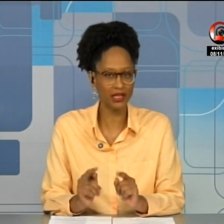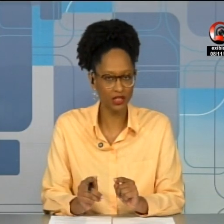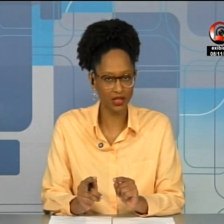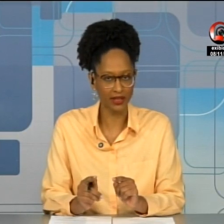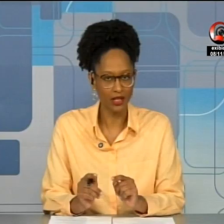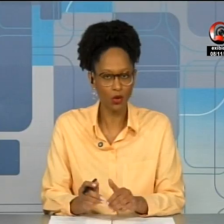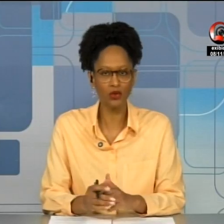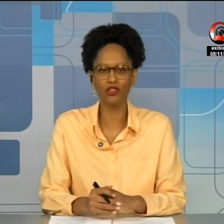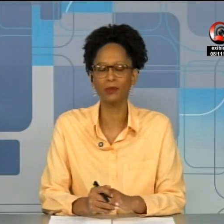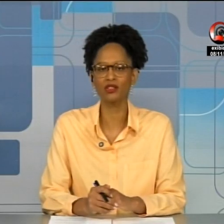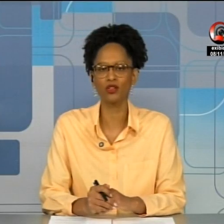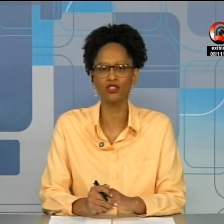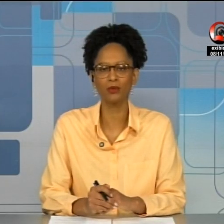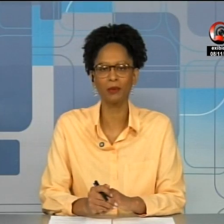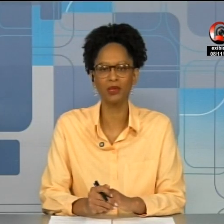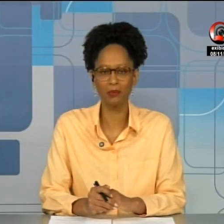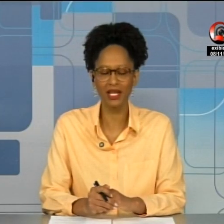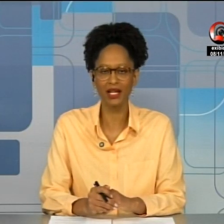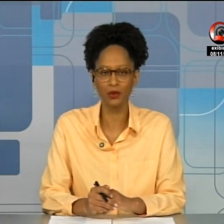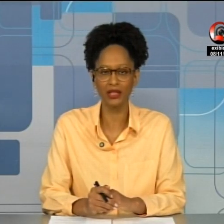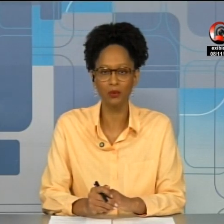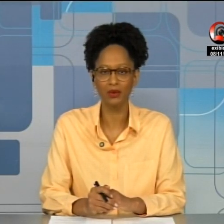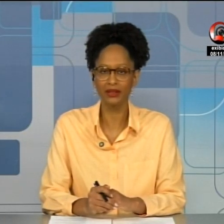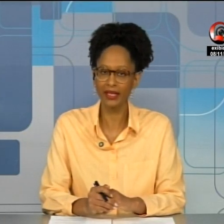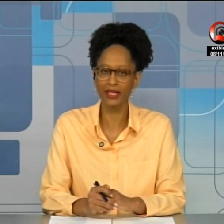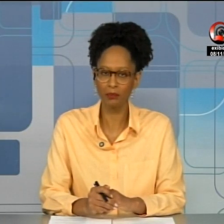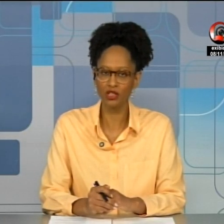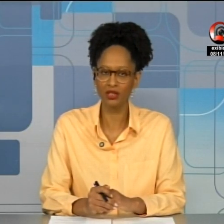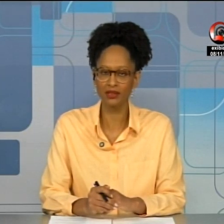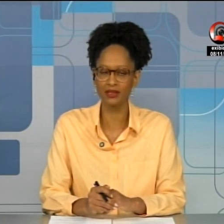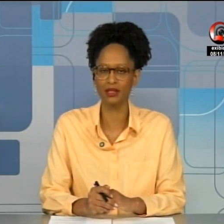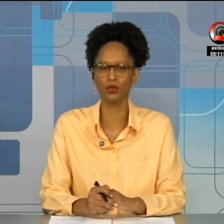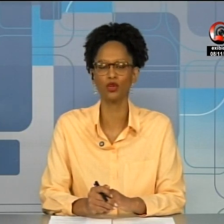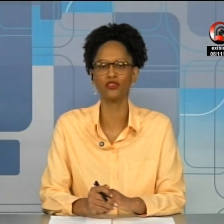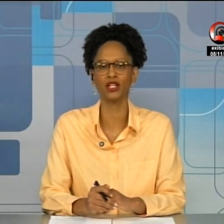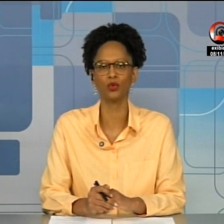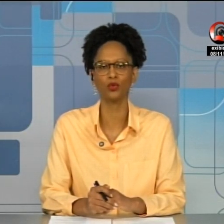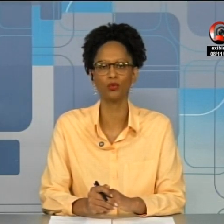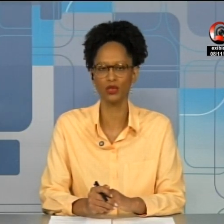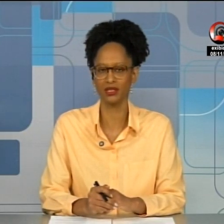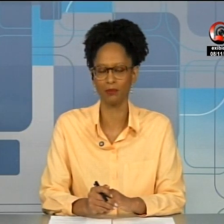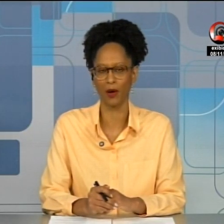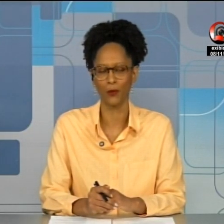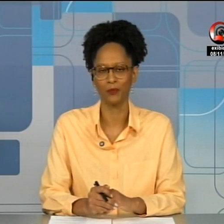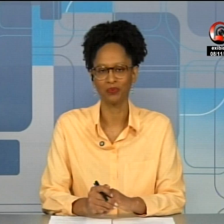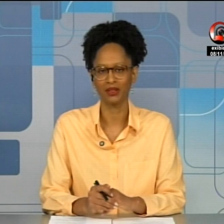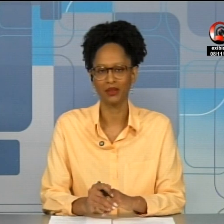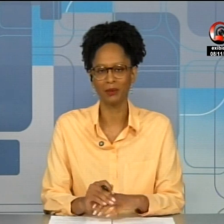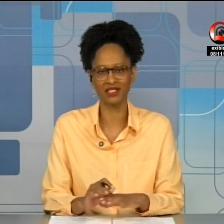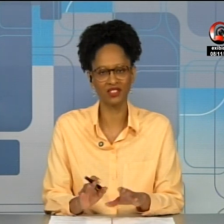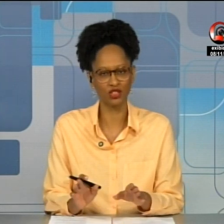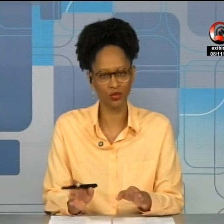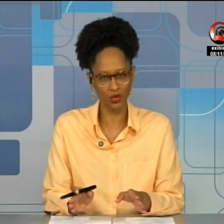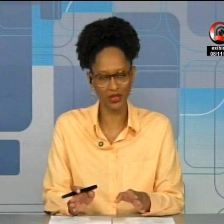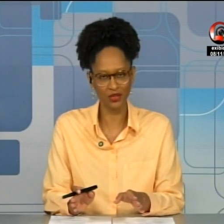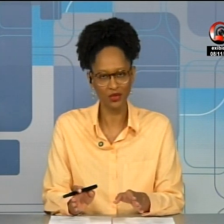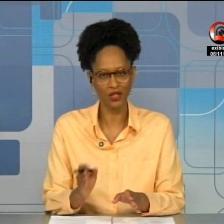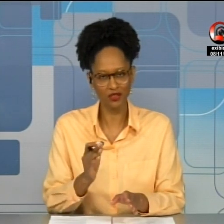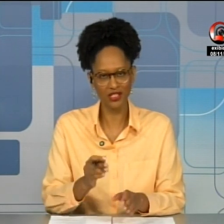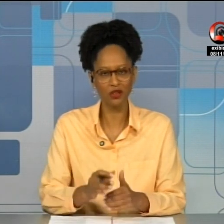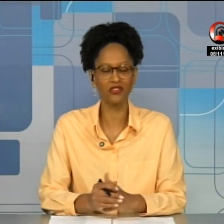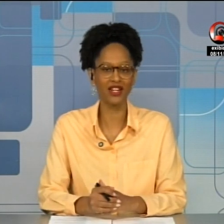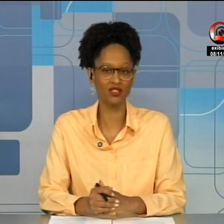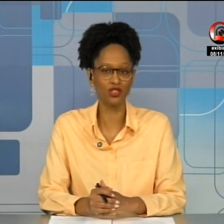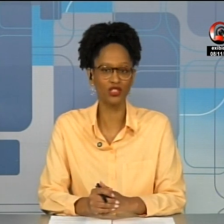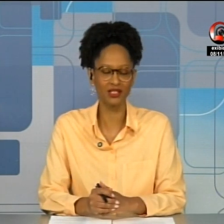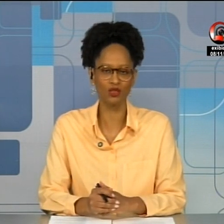de política, com informações sobre a primeira reunião da equipe de transição do governo municipal. Mas antes de tudo isso,